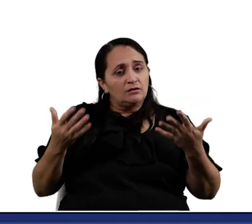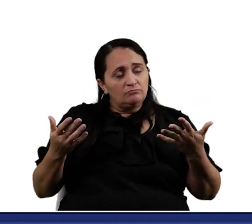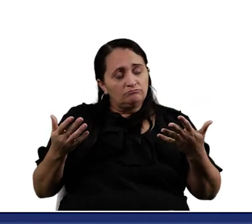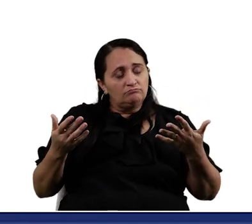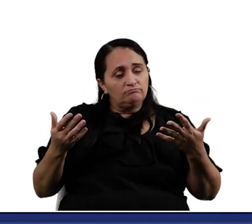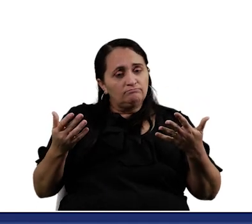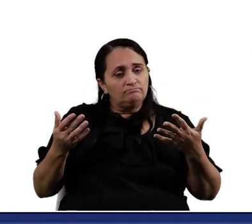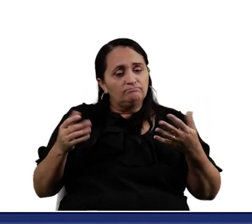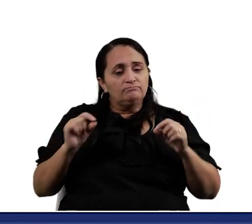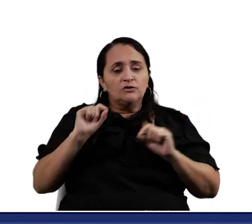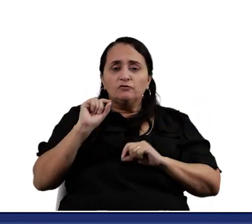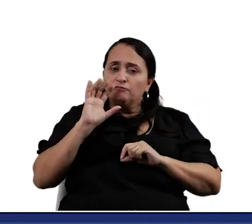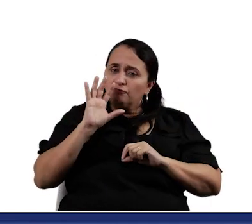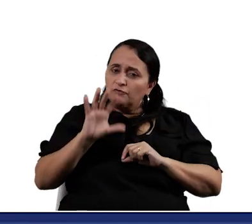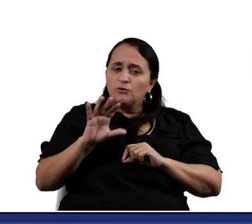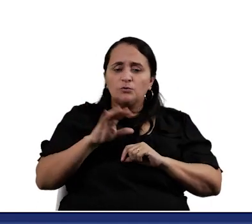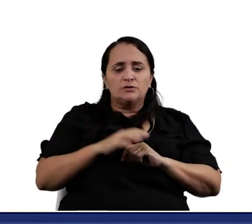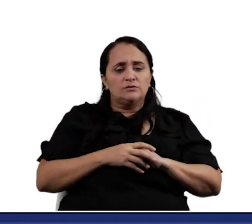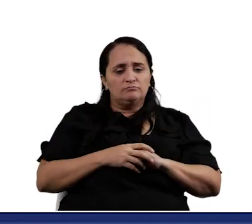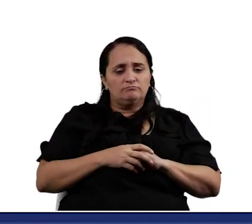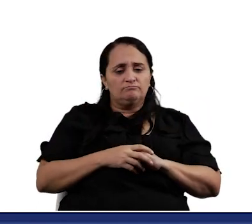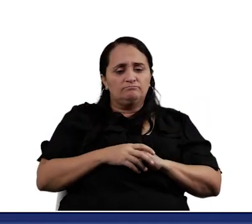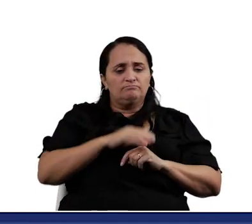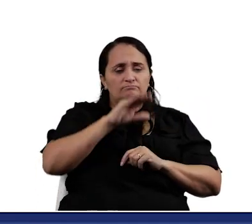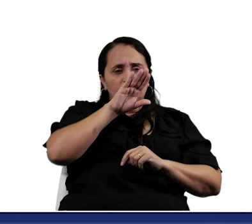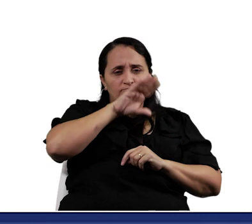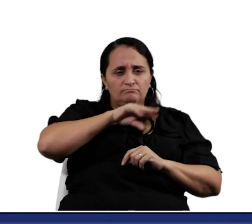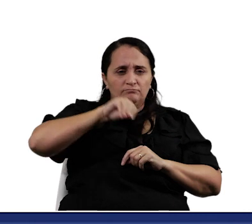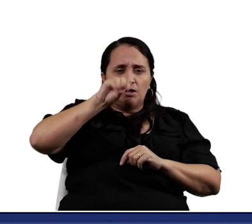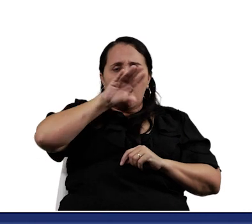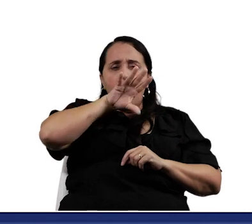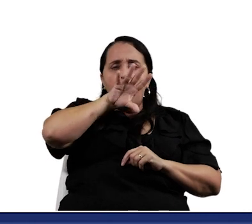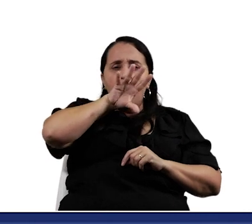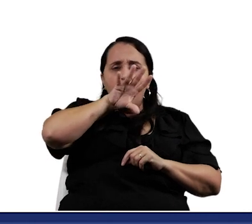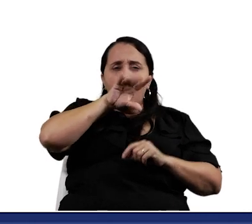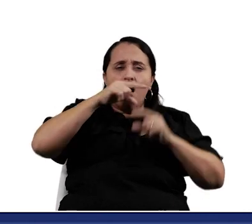assim. Boca enorme de tanto gritar,